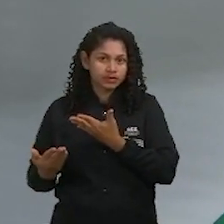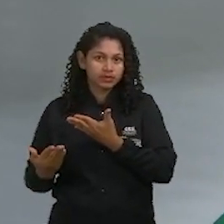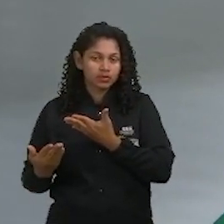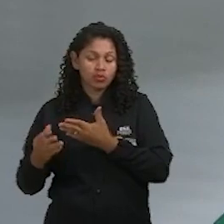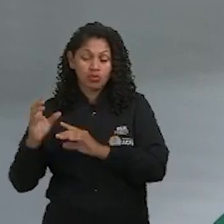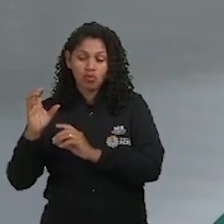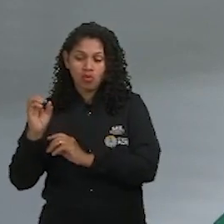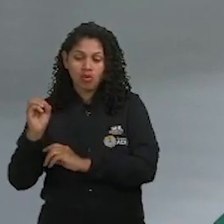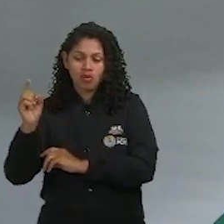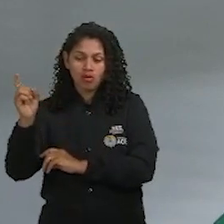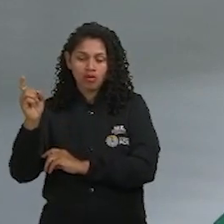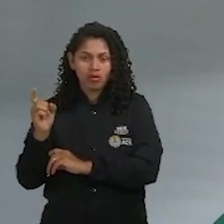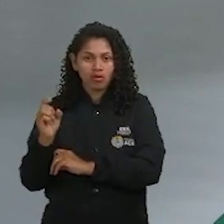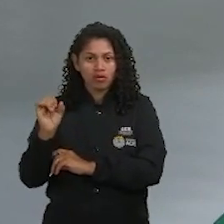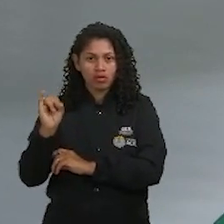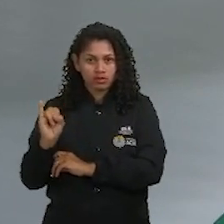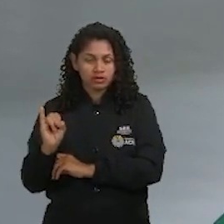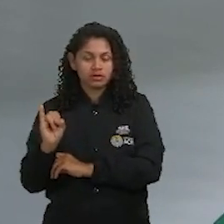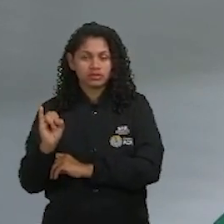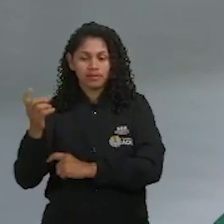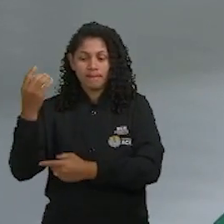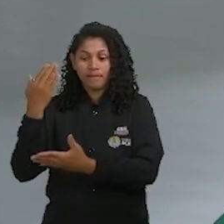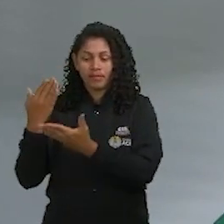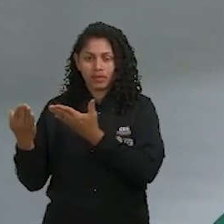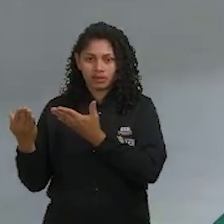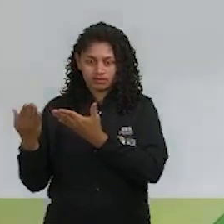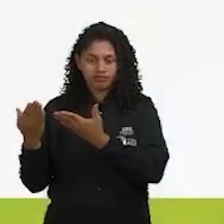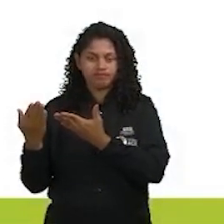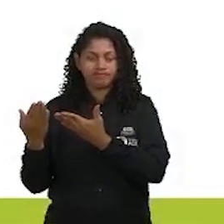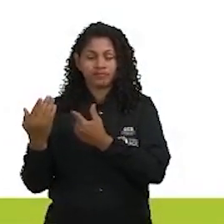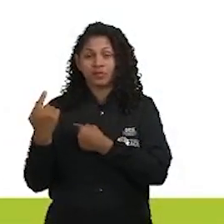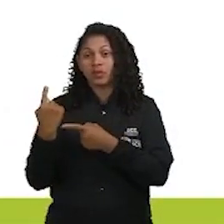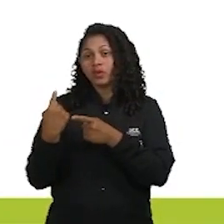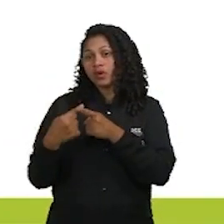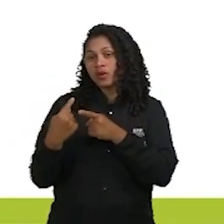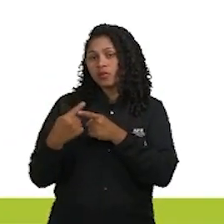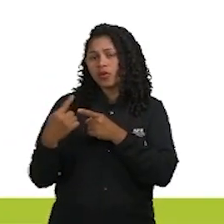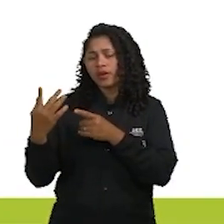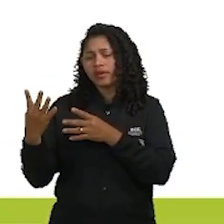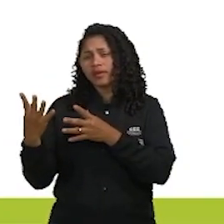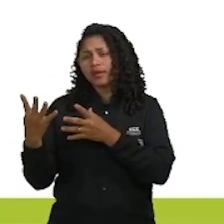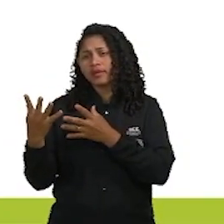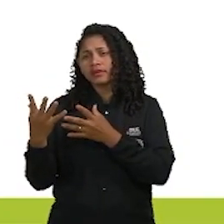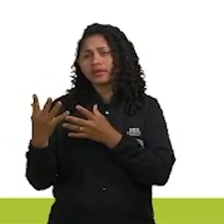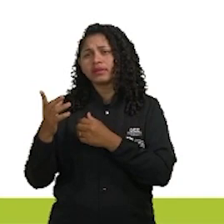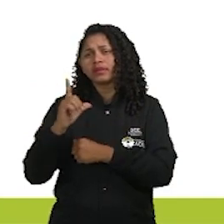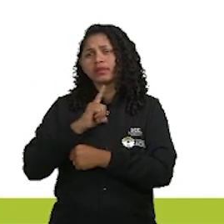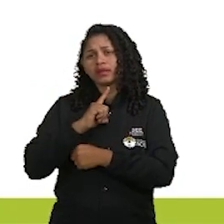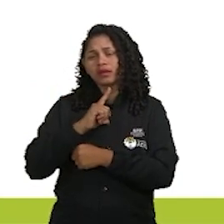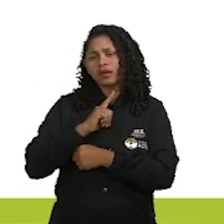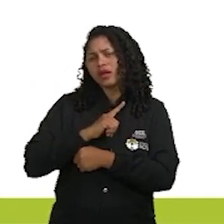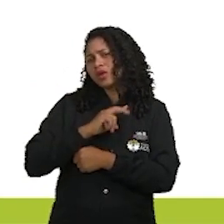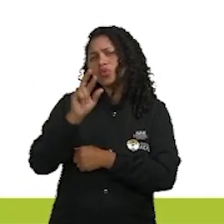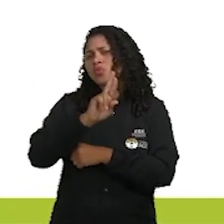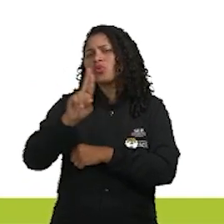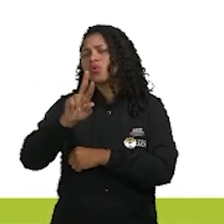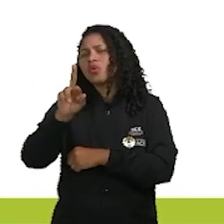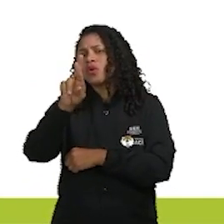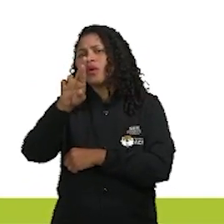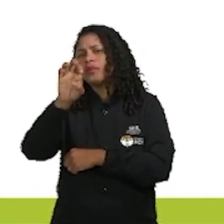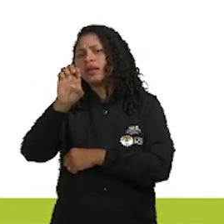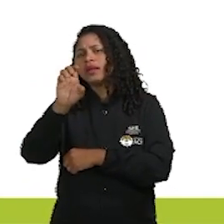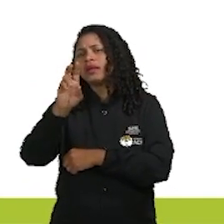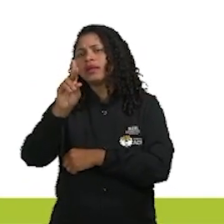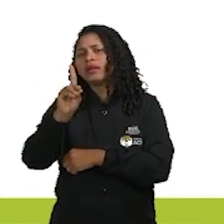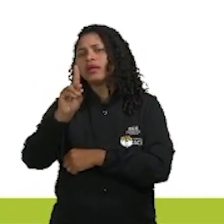nessas reações químicas. Porém, o porquê que ele recebe esse termo aí, redução? Redução nada